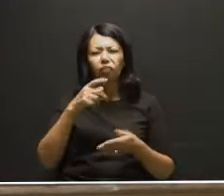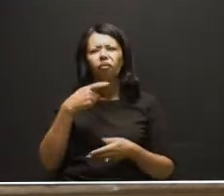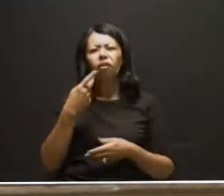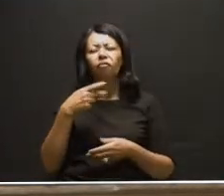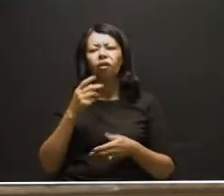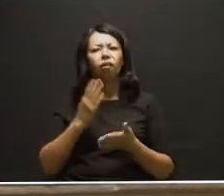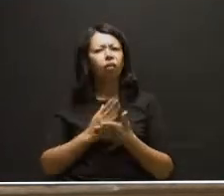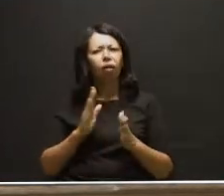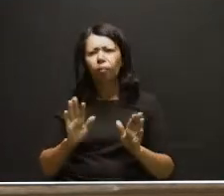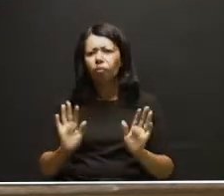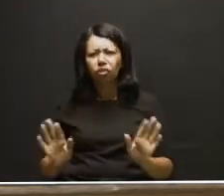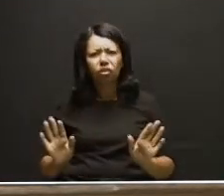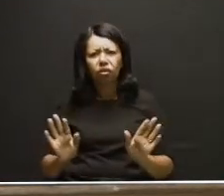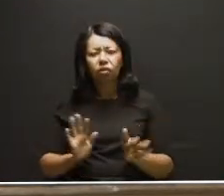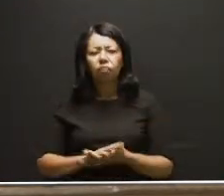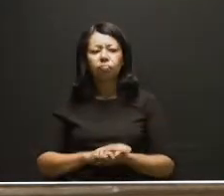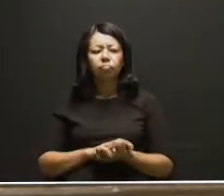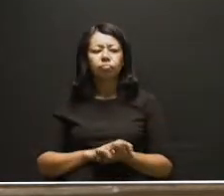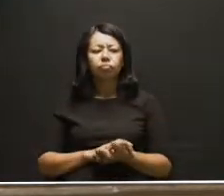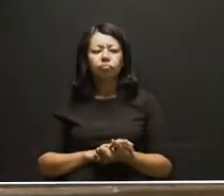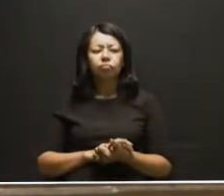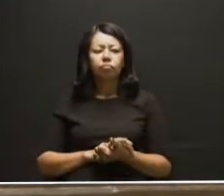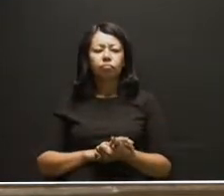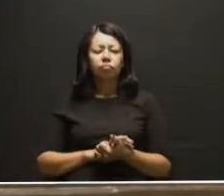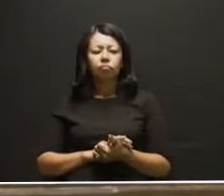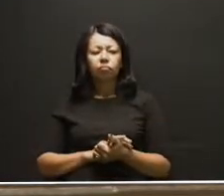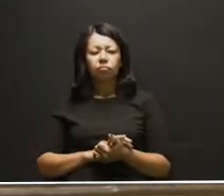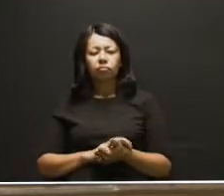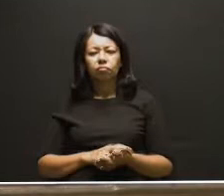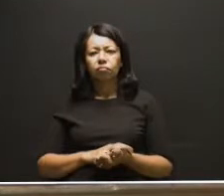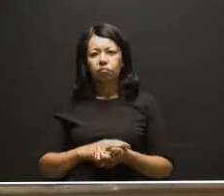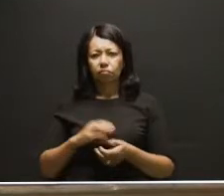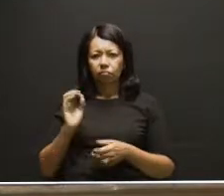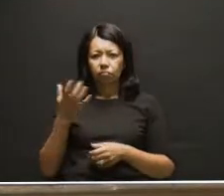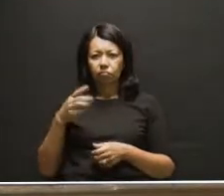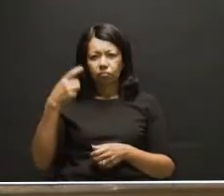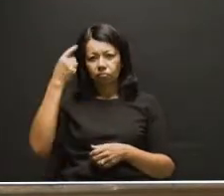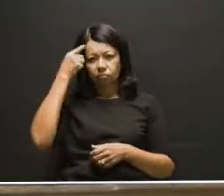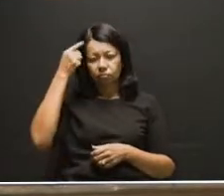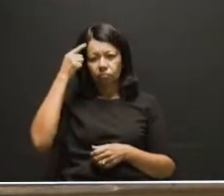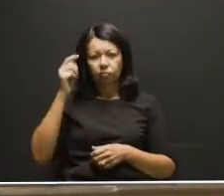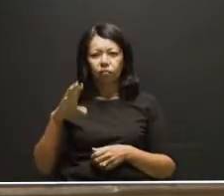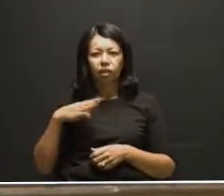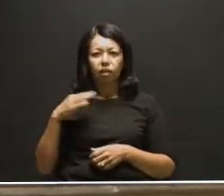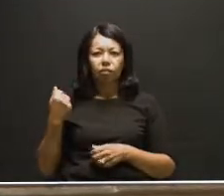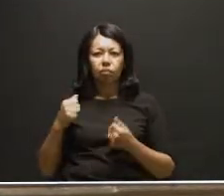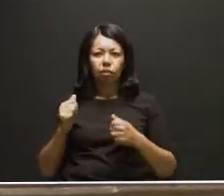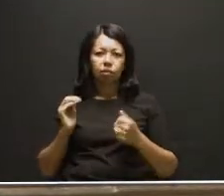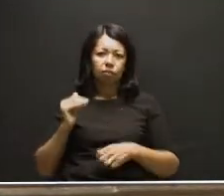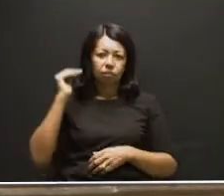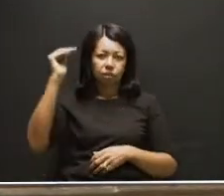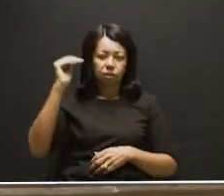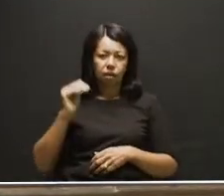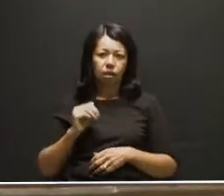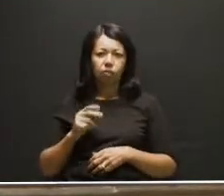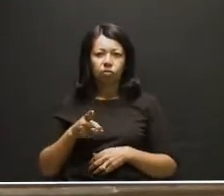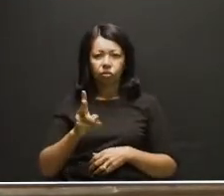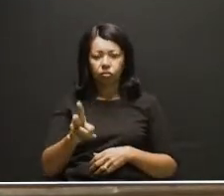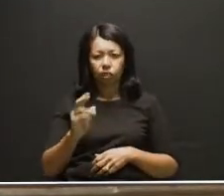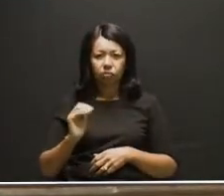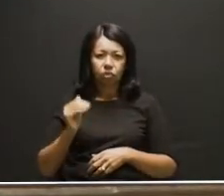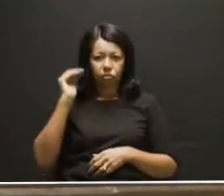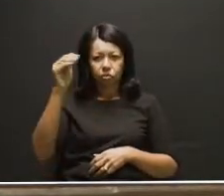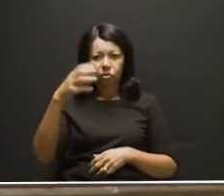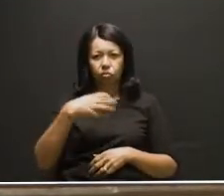chega acho que é o momento de refletir a cidade que se avance a cidade precisa continuando da forma correta